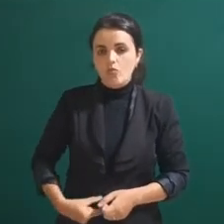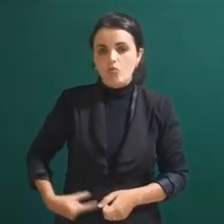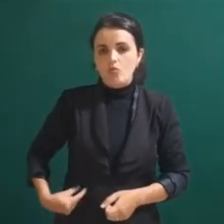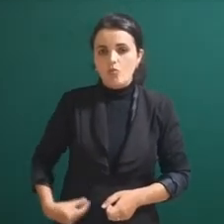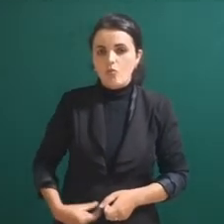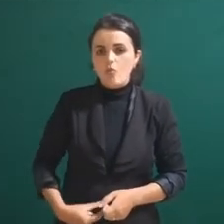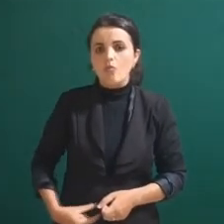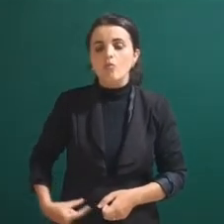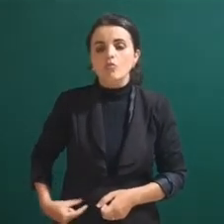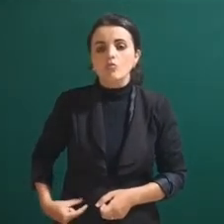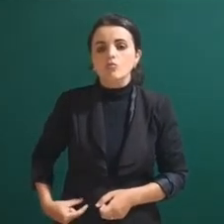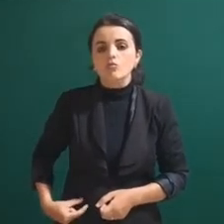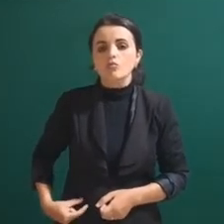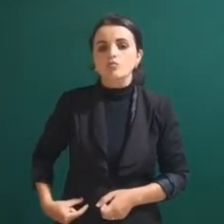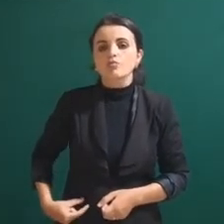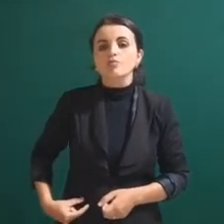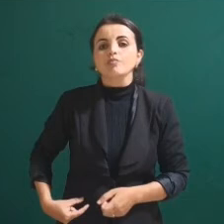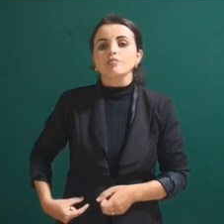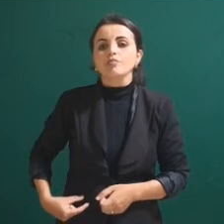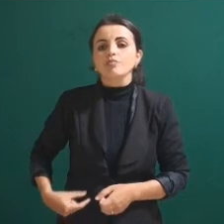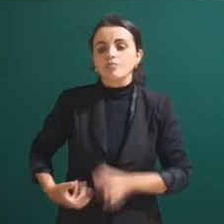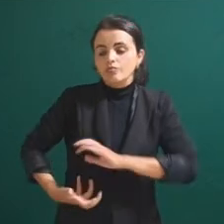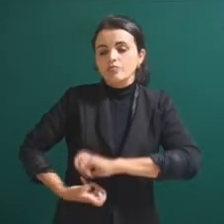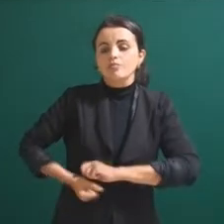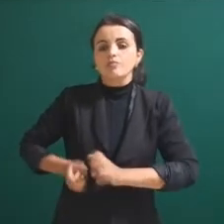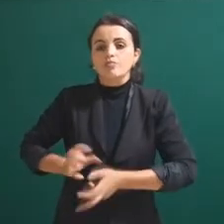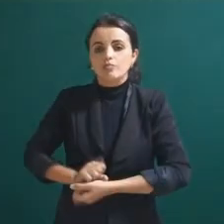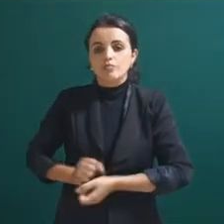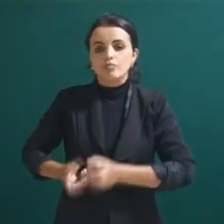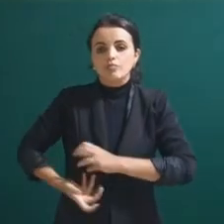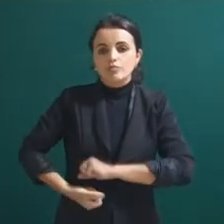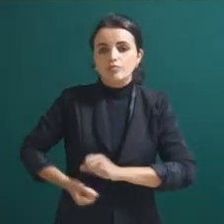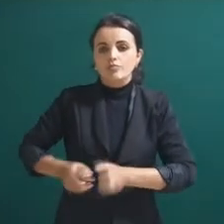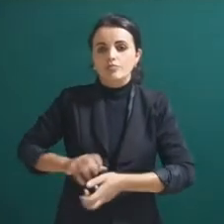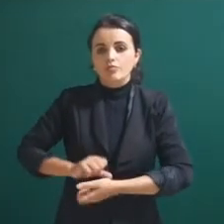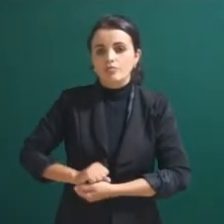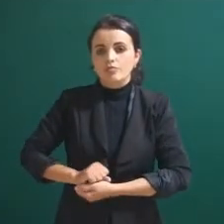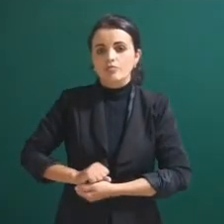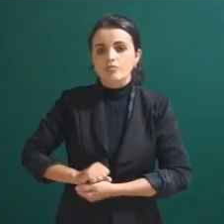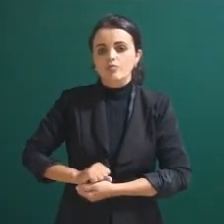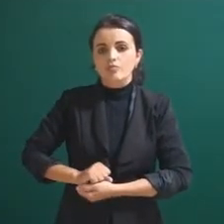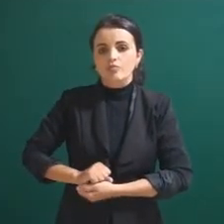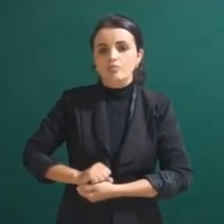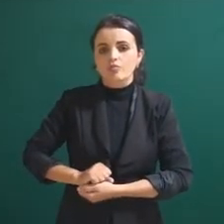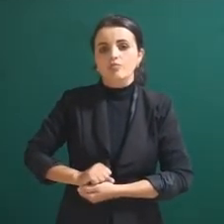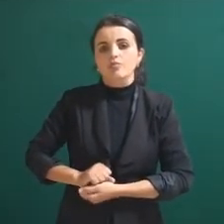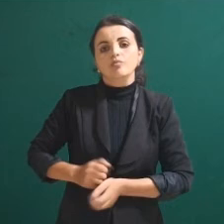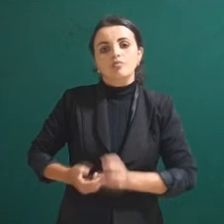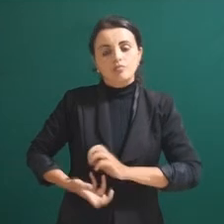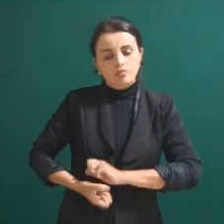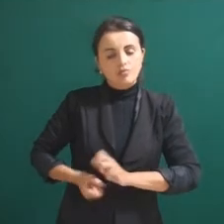chamadas de microvilosidades. Então, as vilosidades, essas estruturas rugosas, elas, através de